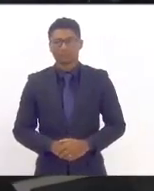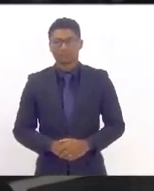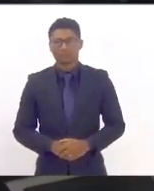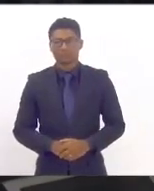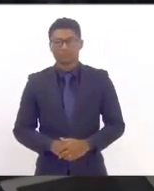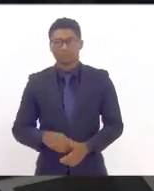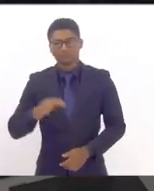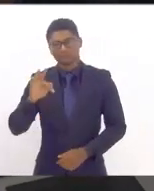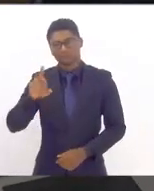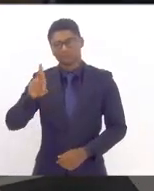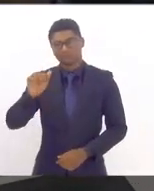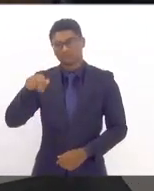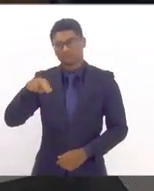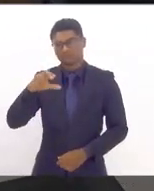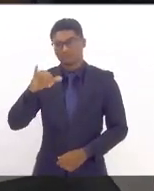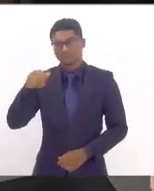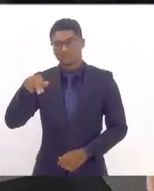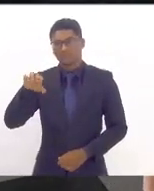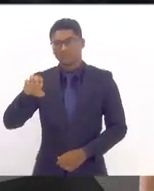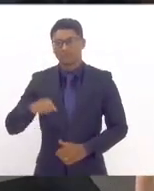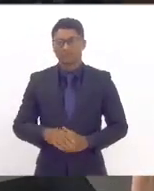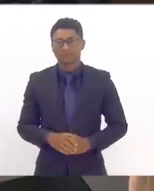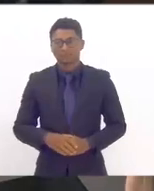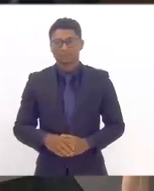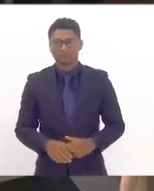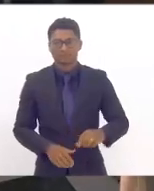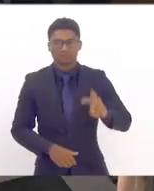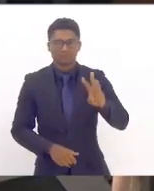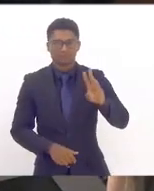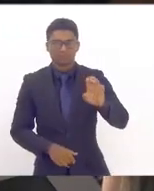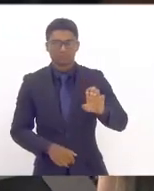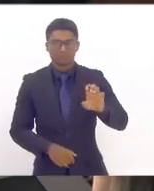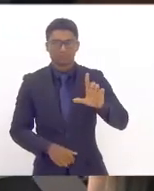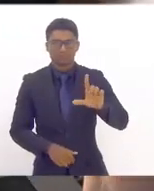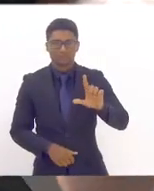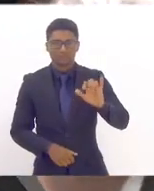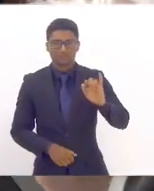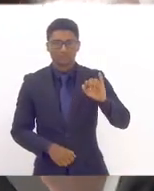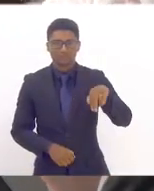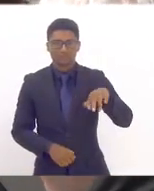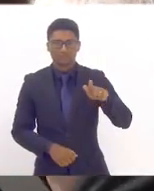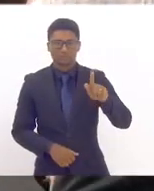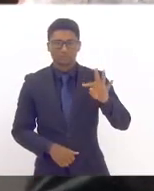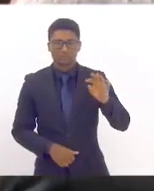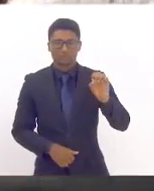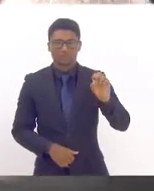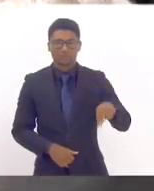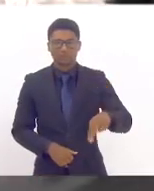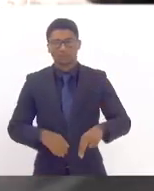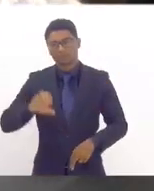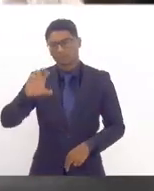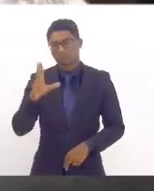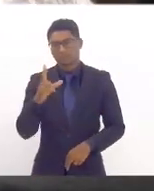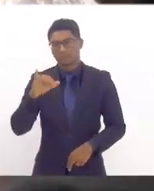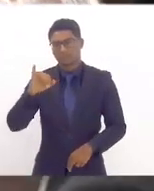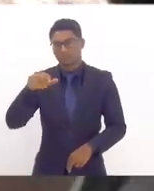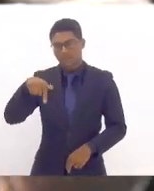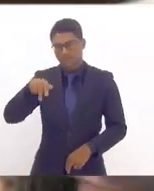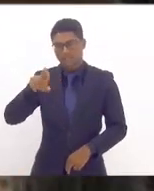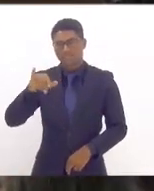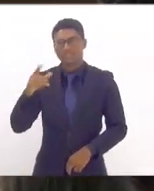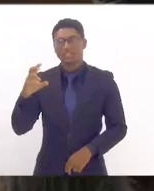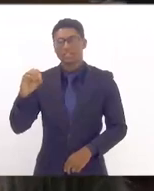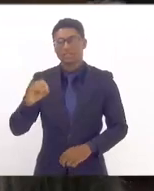Franciane Mota Deputado Wellington José Deputado Chiquinho da Mangueira